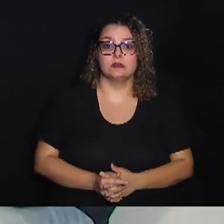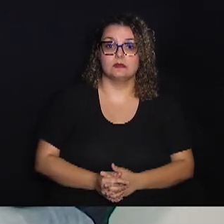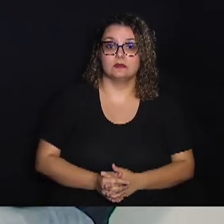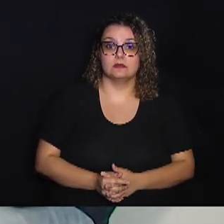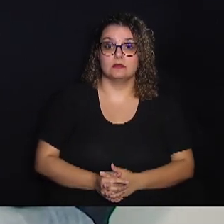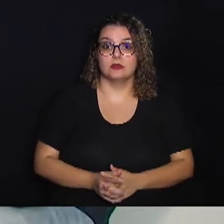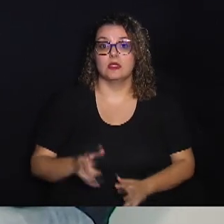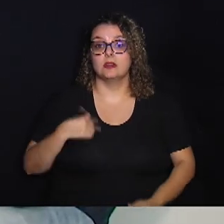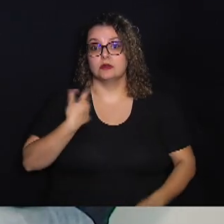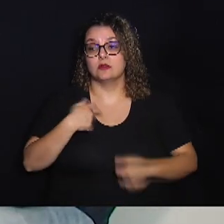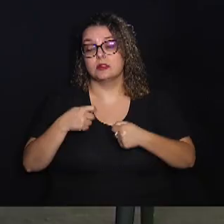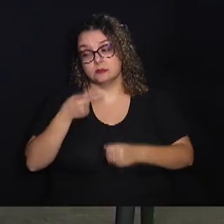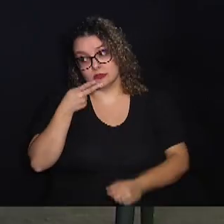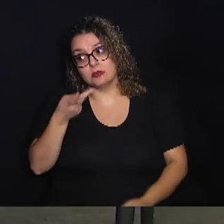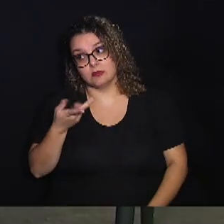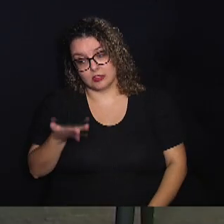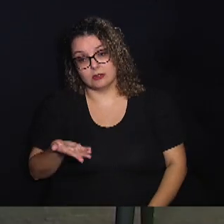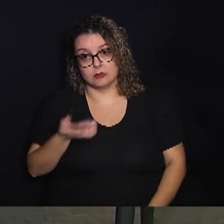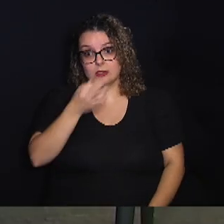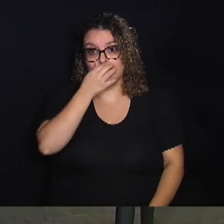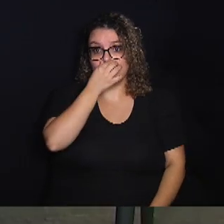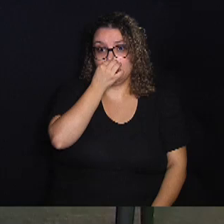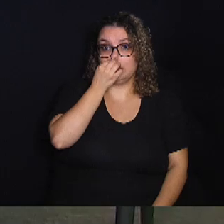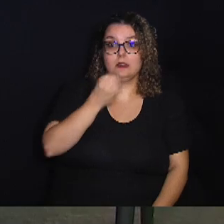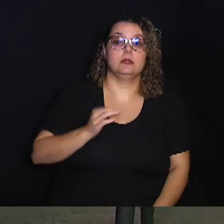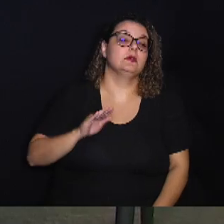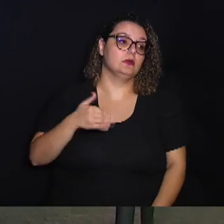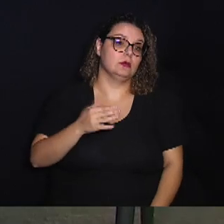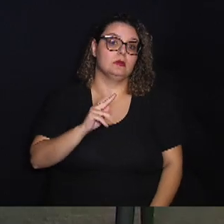a gente precisa falar sobre isso. E quando